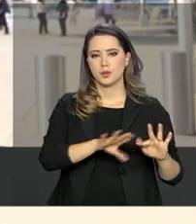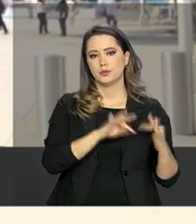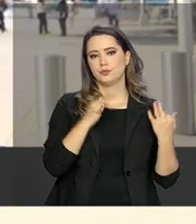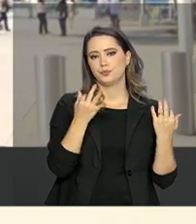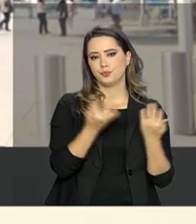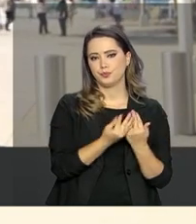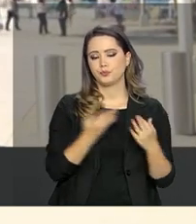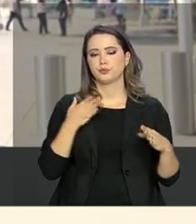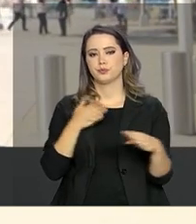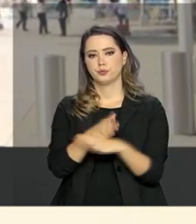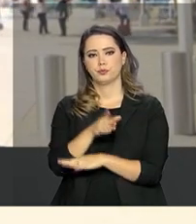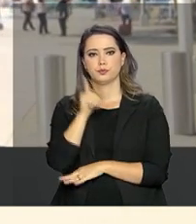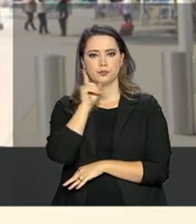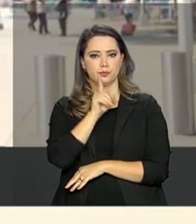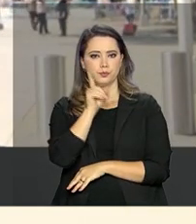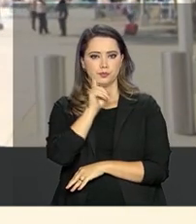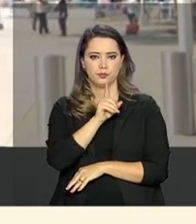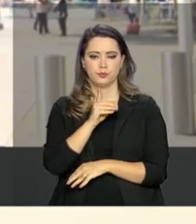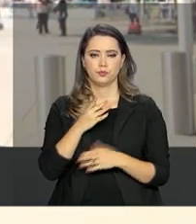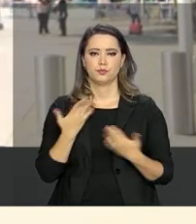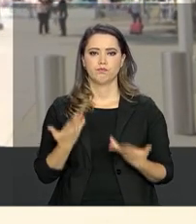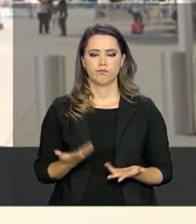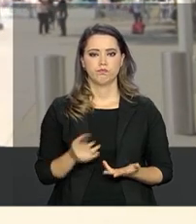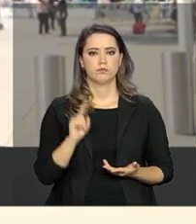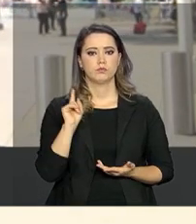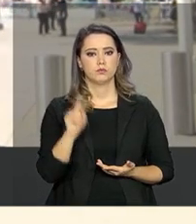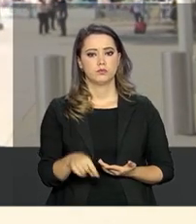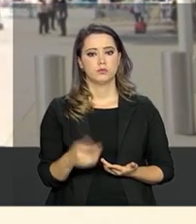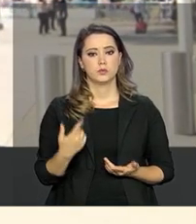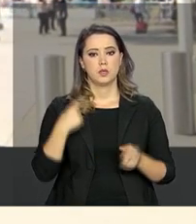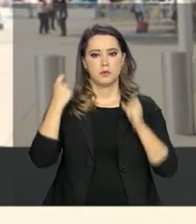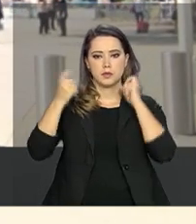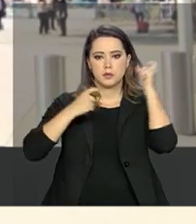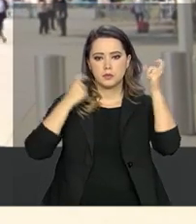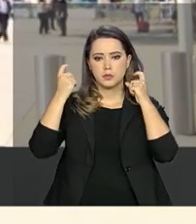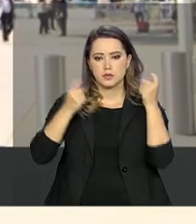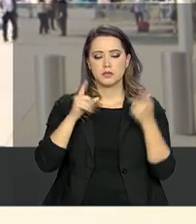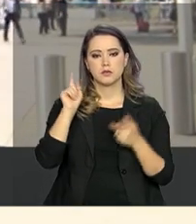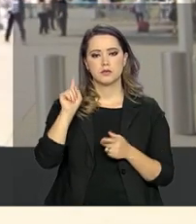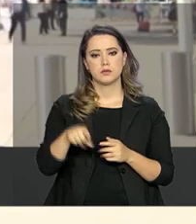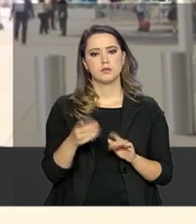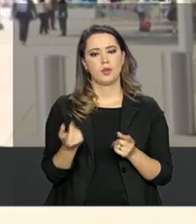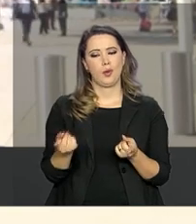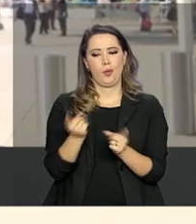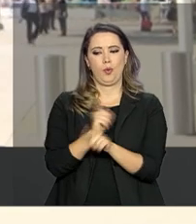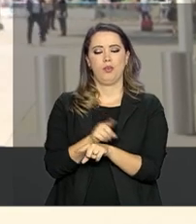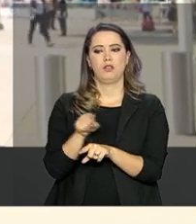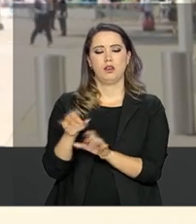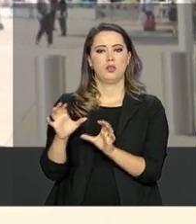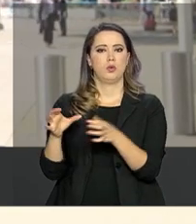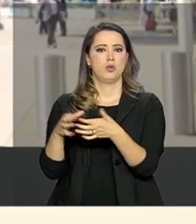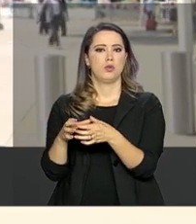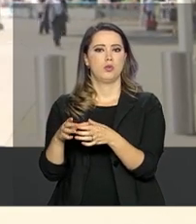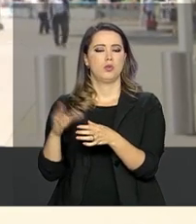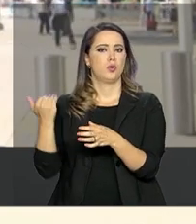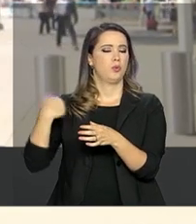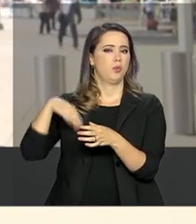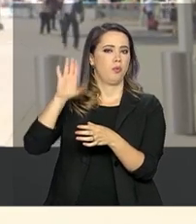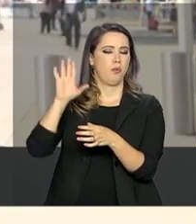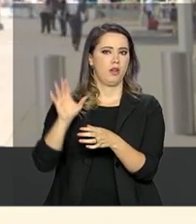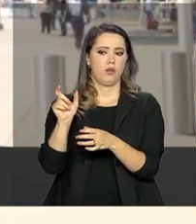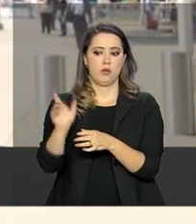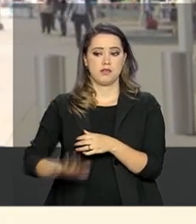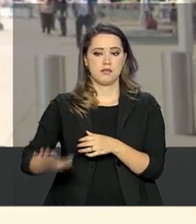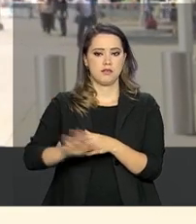norte-americana supostamente de maneira ilegal a preocupação do ministro é que ao contrário da instituição de sua maioria das